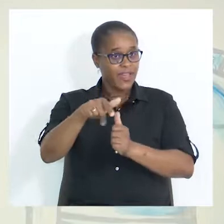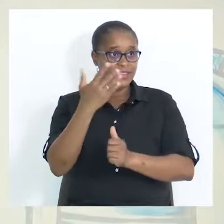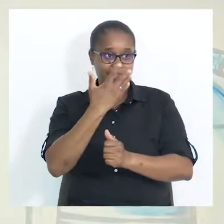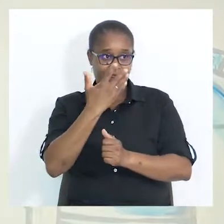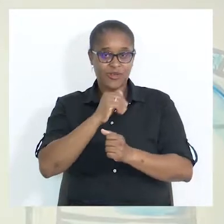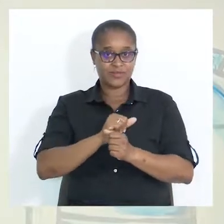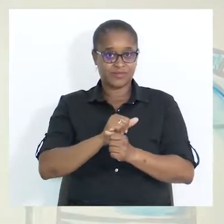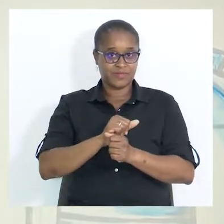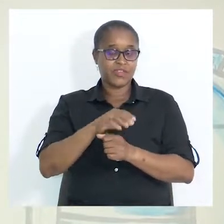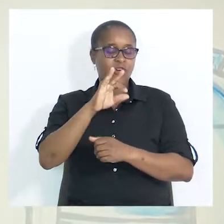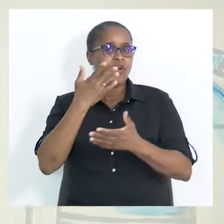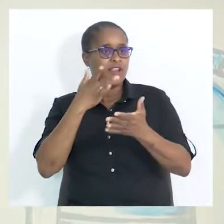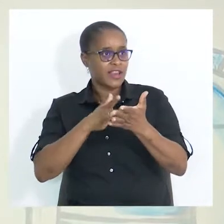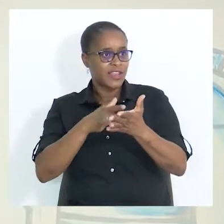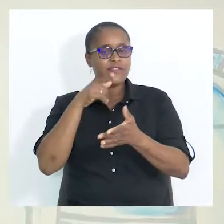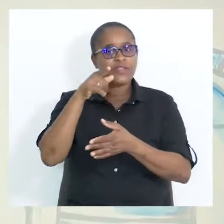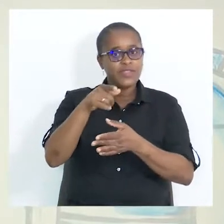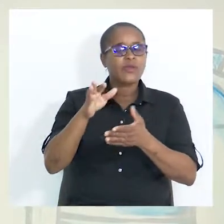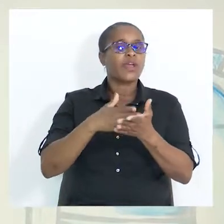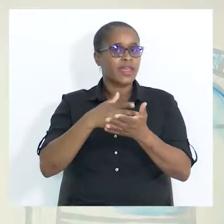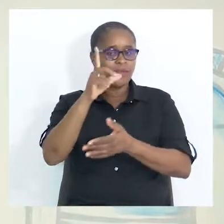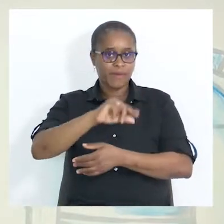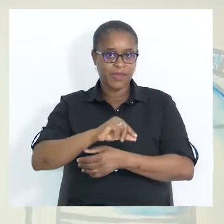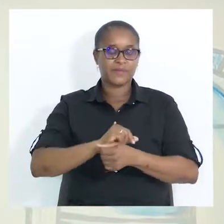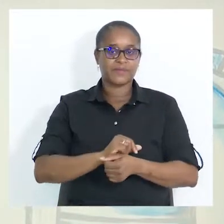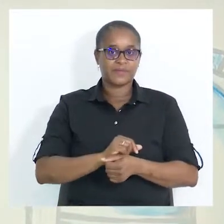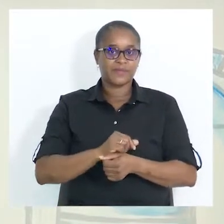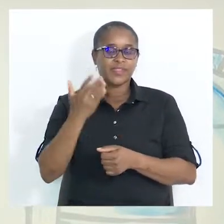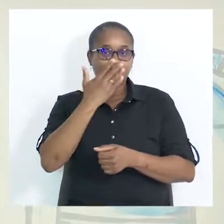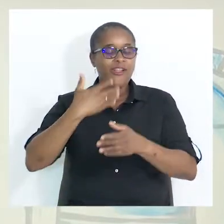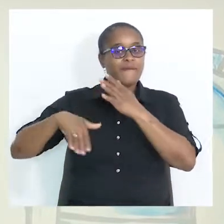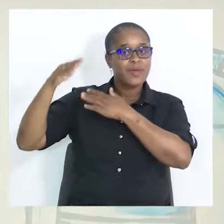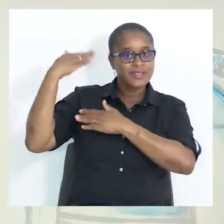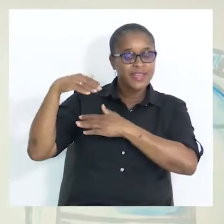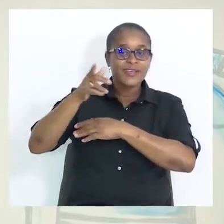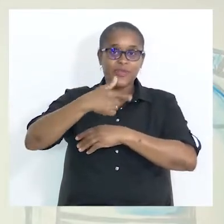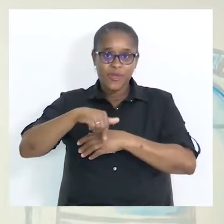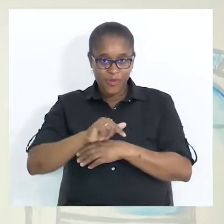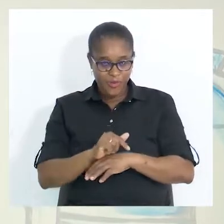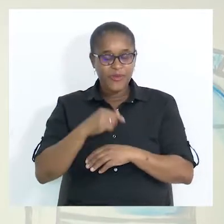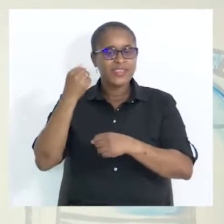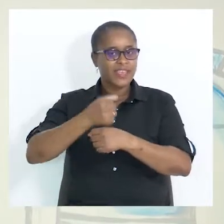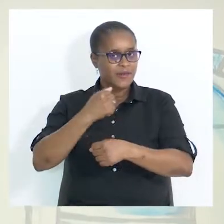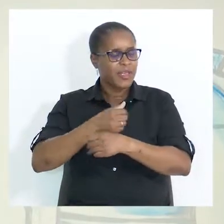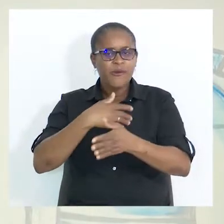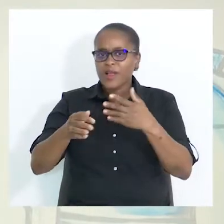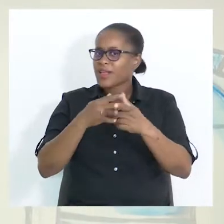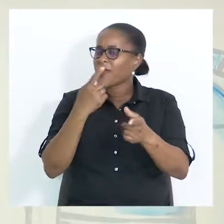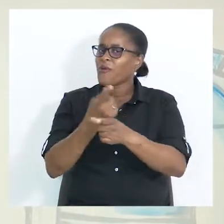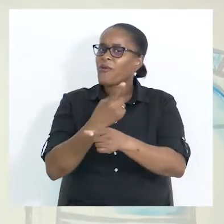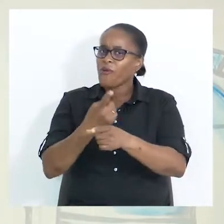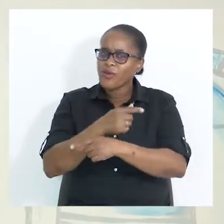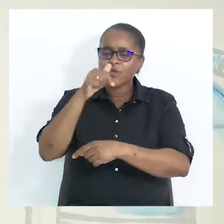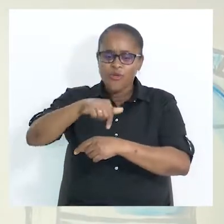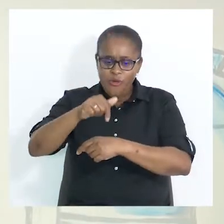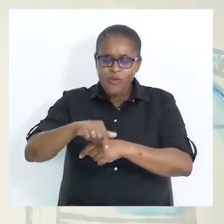essas aulas com o teu manual mais o caderno. Na aula passada, a gente trabalhou qualquer coisa